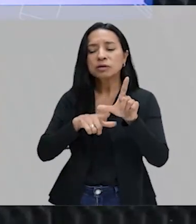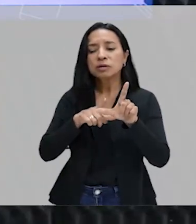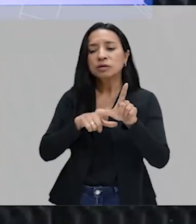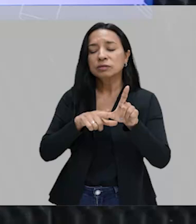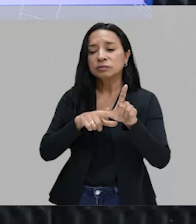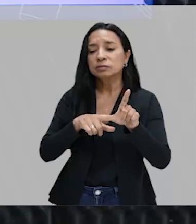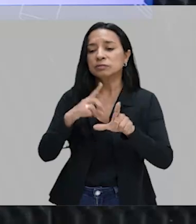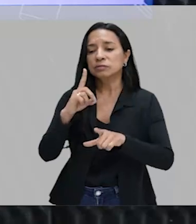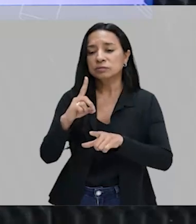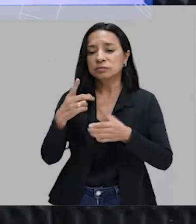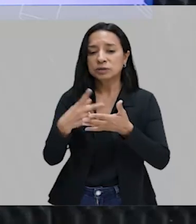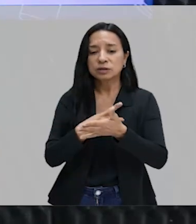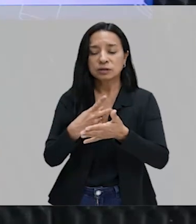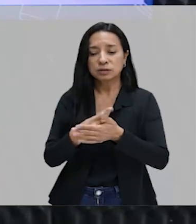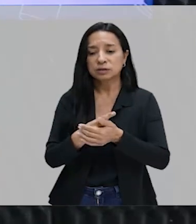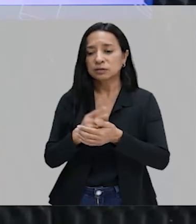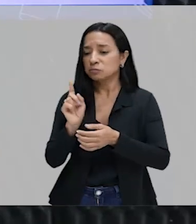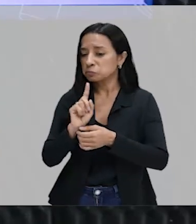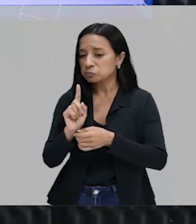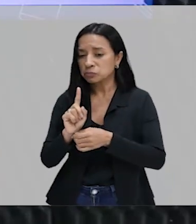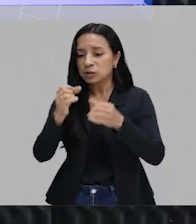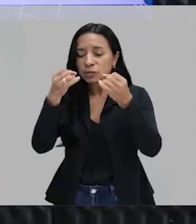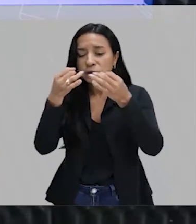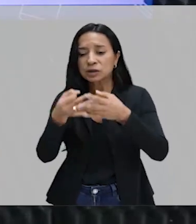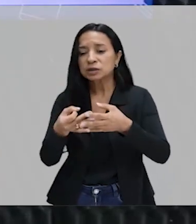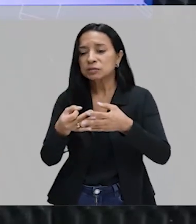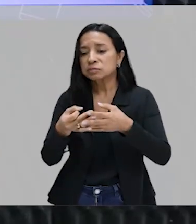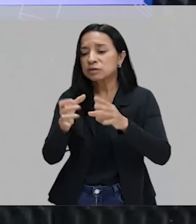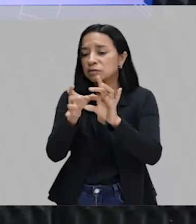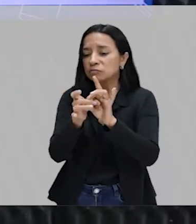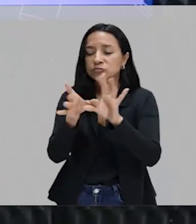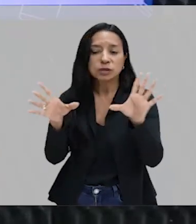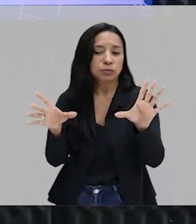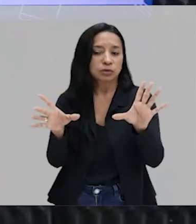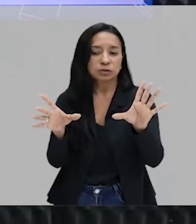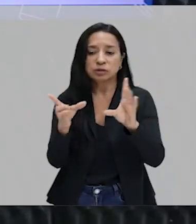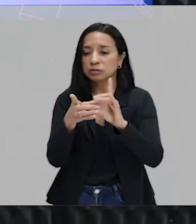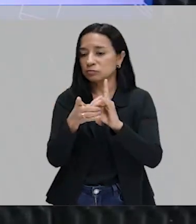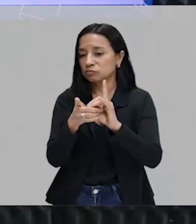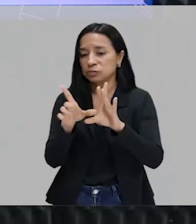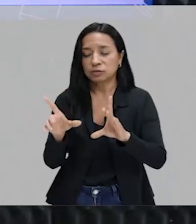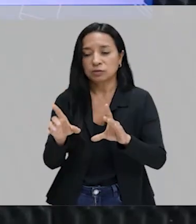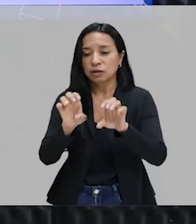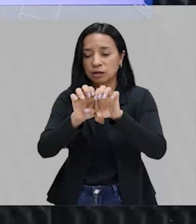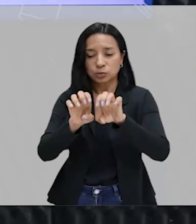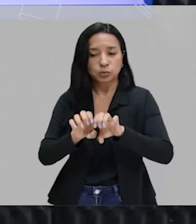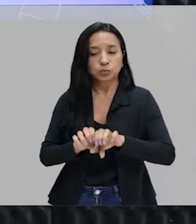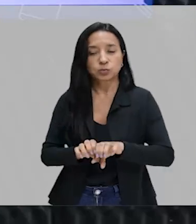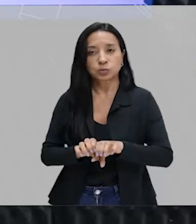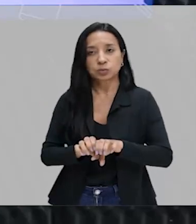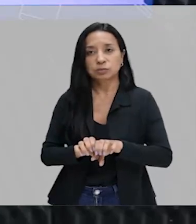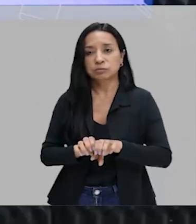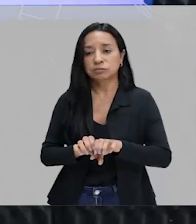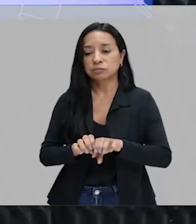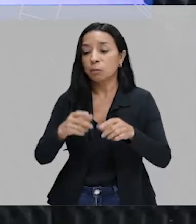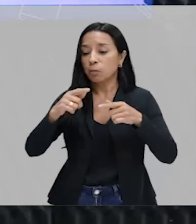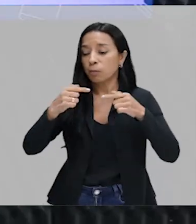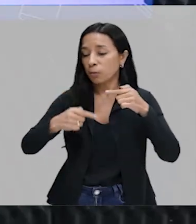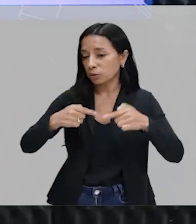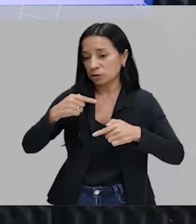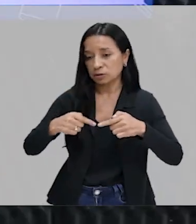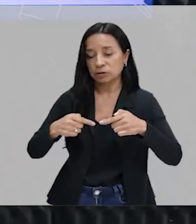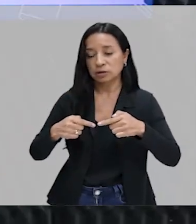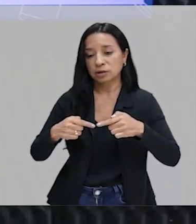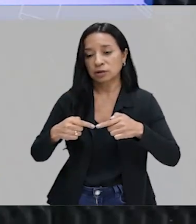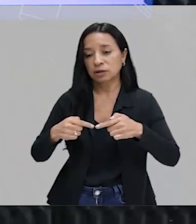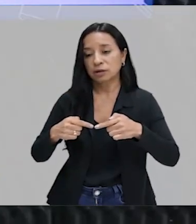Comunista é que vai controlar tudo, mas não em democratizar a estrutura política como não é democrático até hoje. A China fez uma